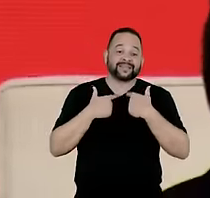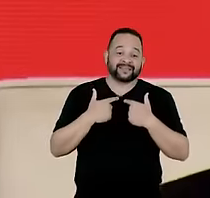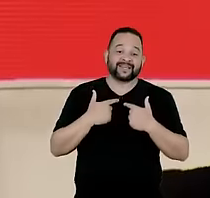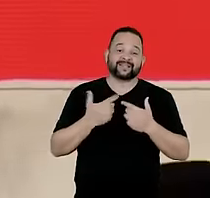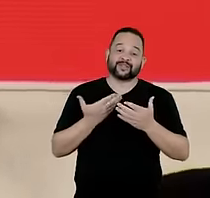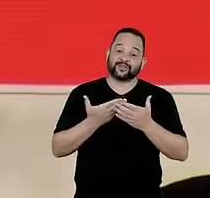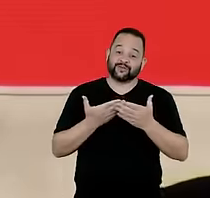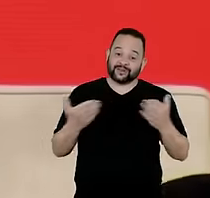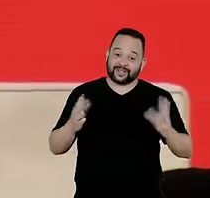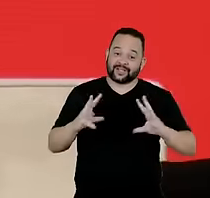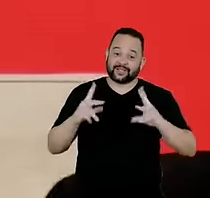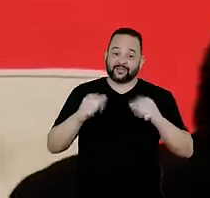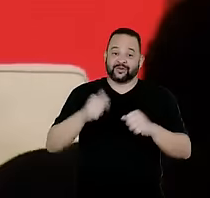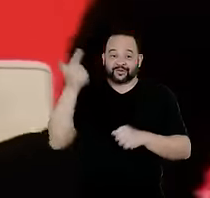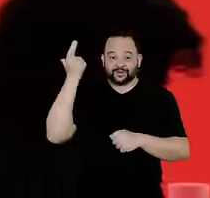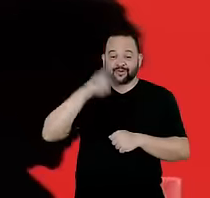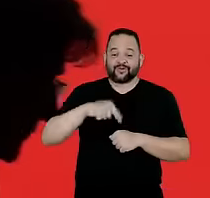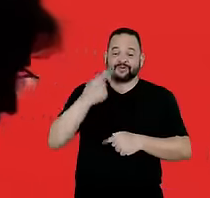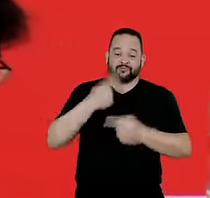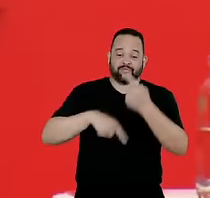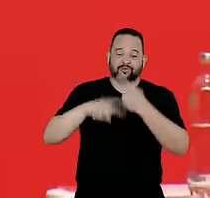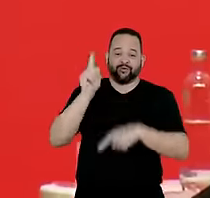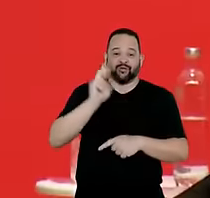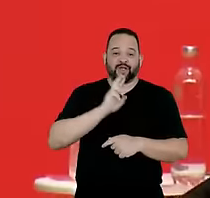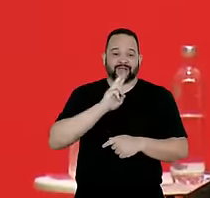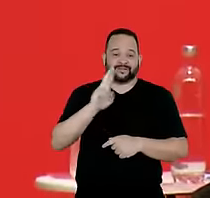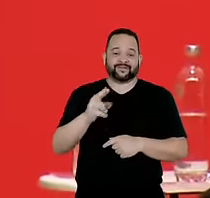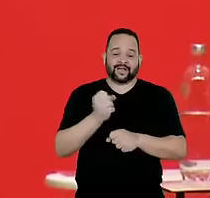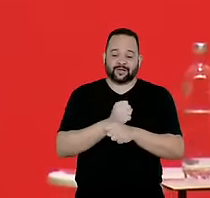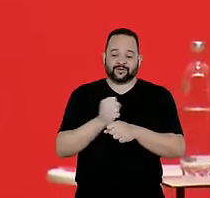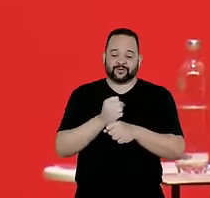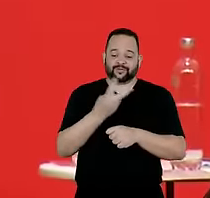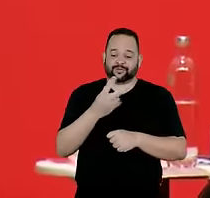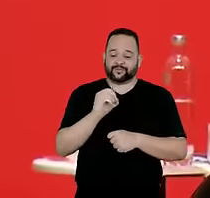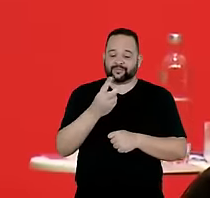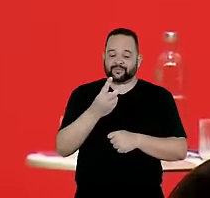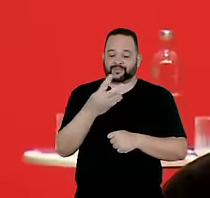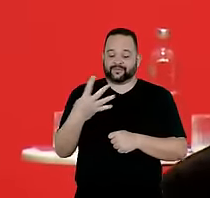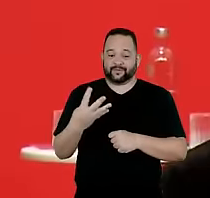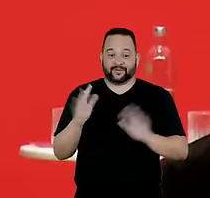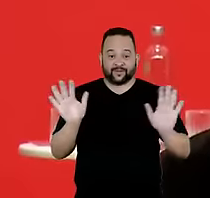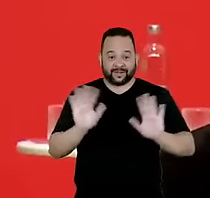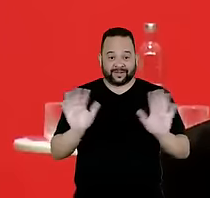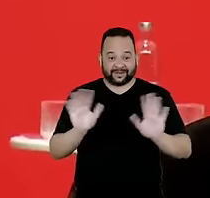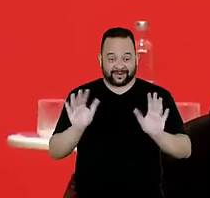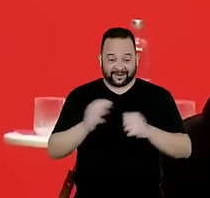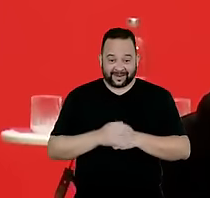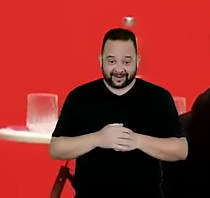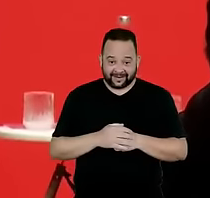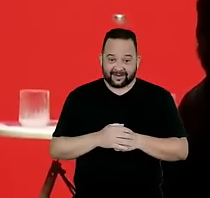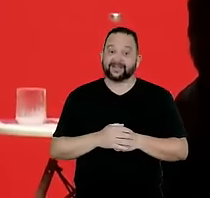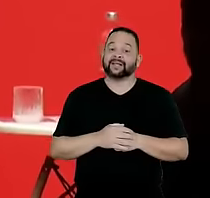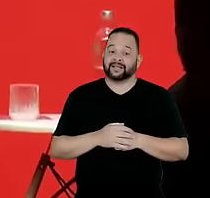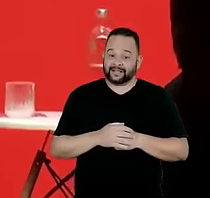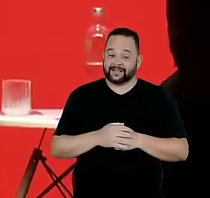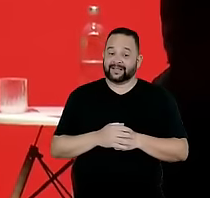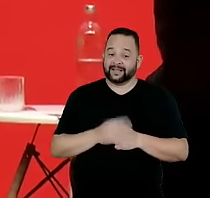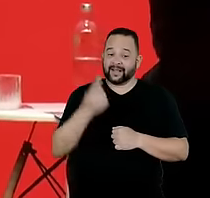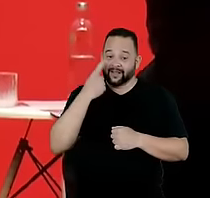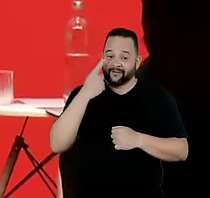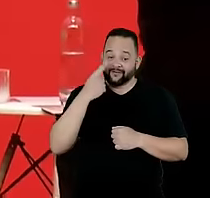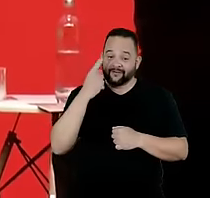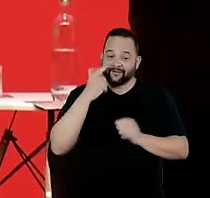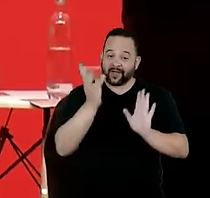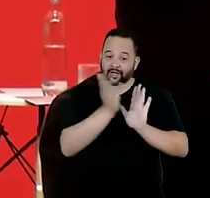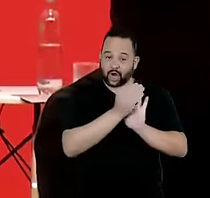grandes resultados em 2024 até a próxima e não deixem de acompanhar os conteúdos da Bradesco asset